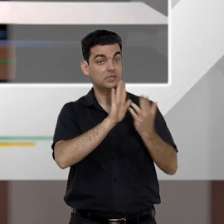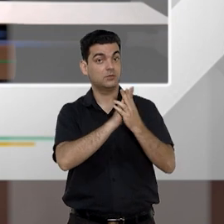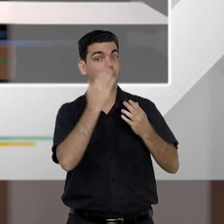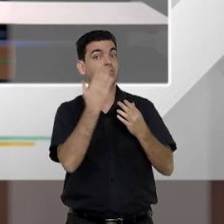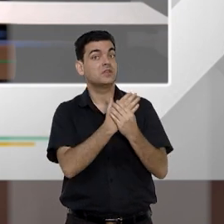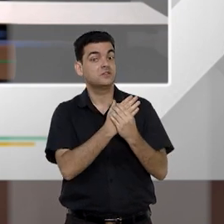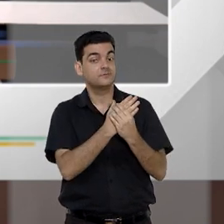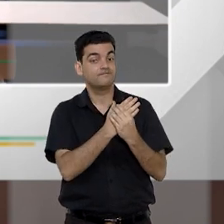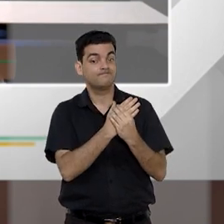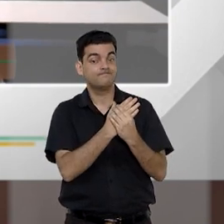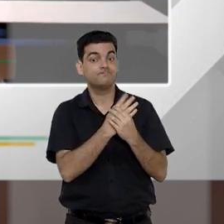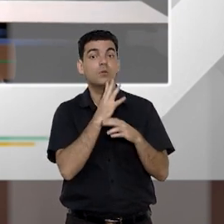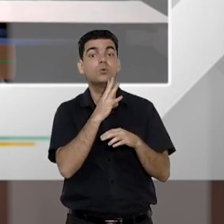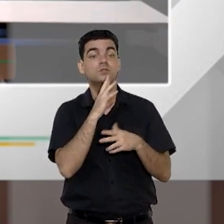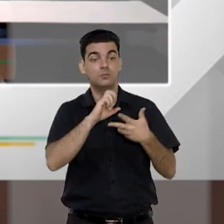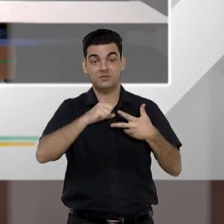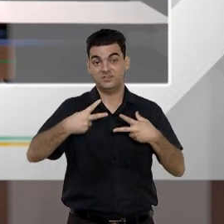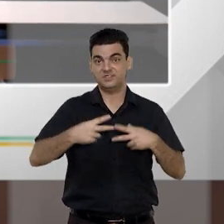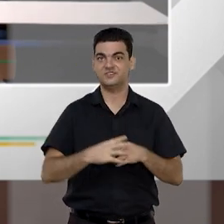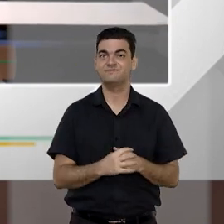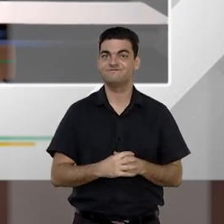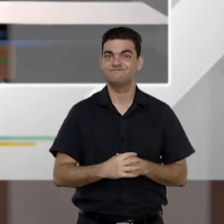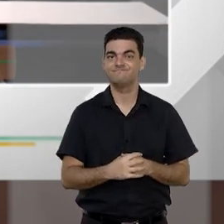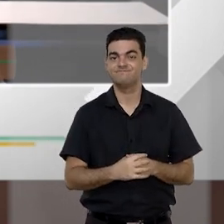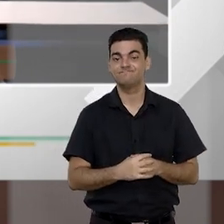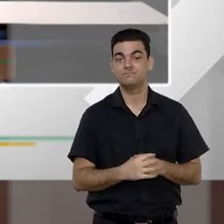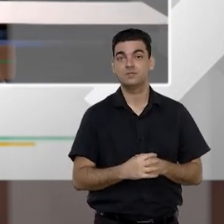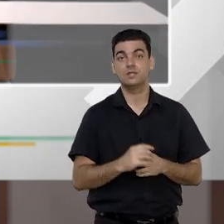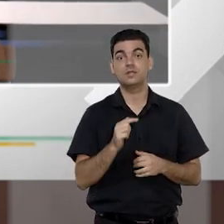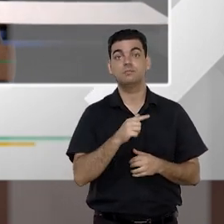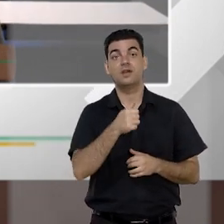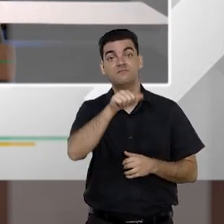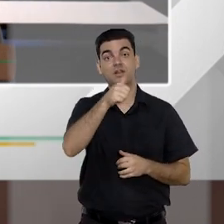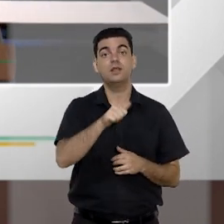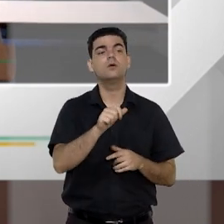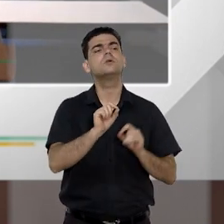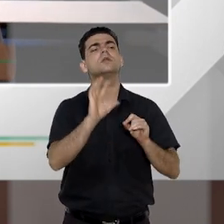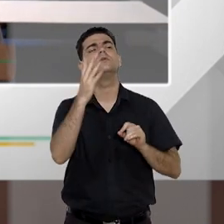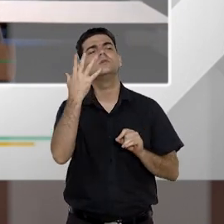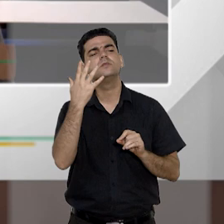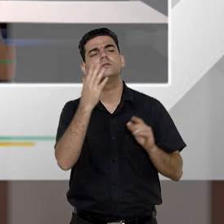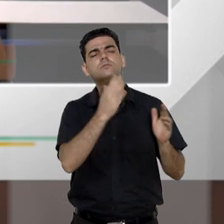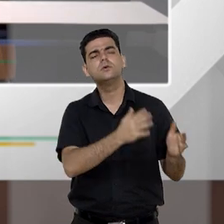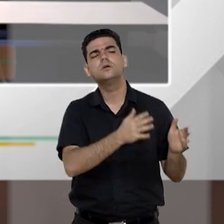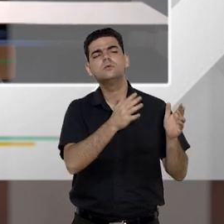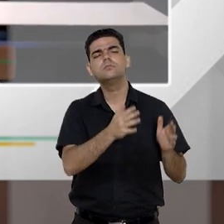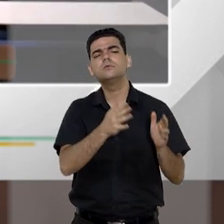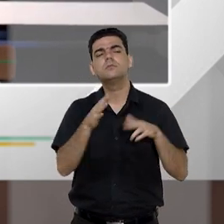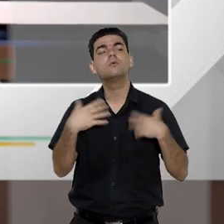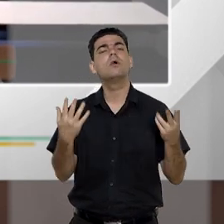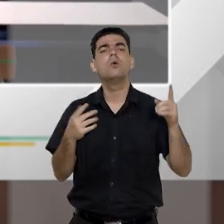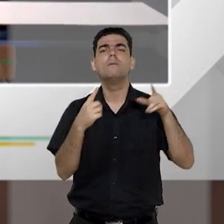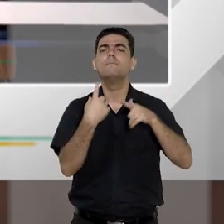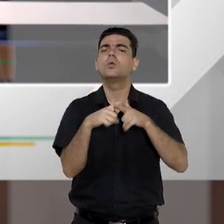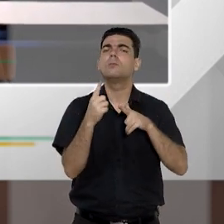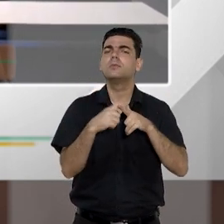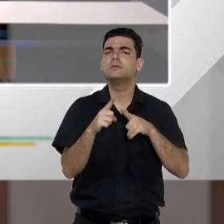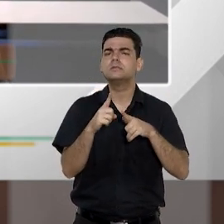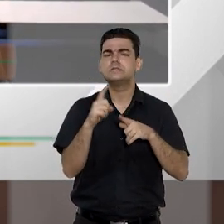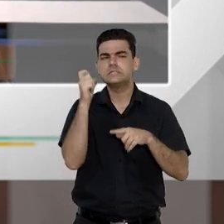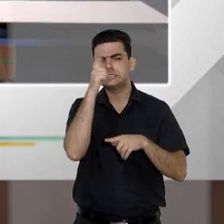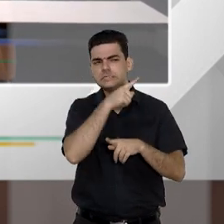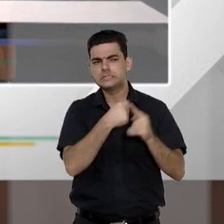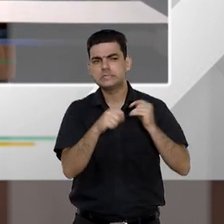fase administrativa do processo previdenciário. Para quê? Para que sejam levantados pontos sobre os